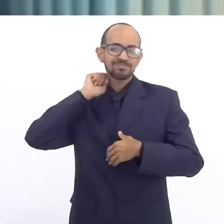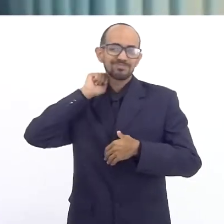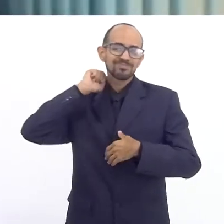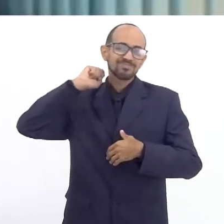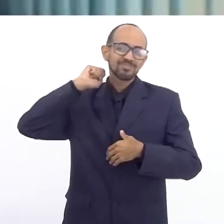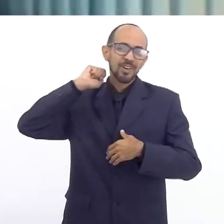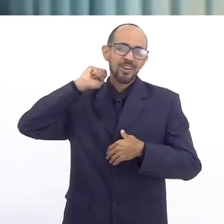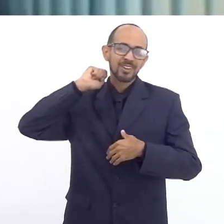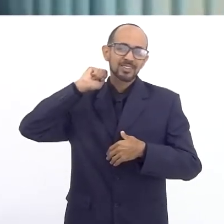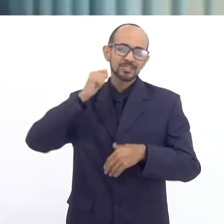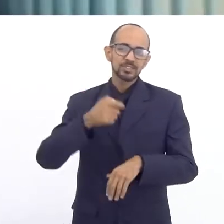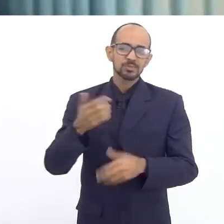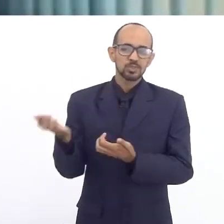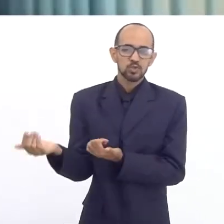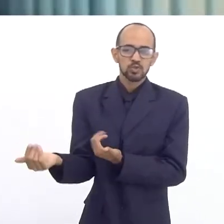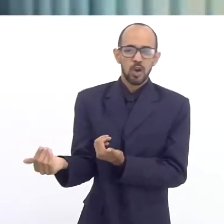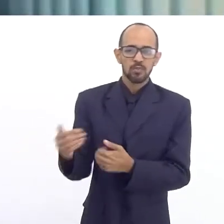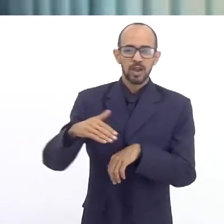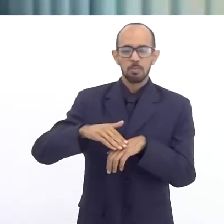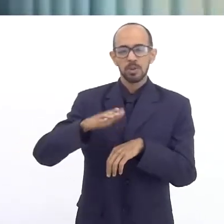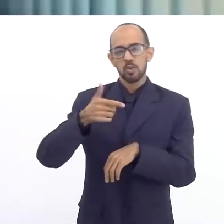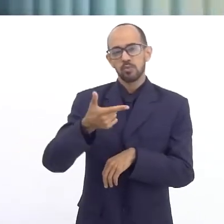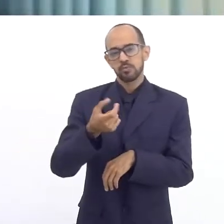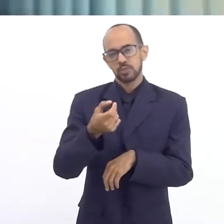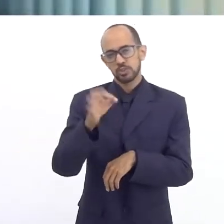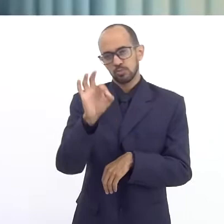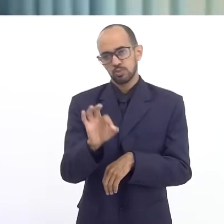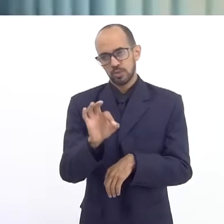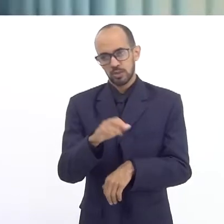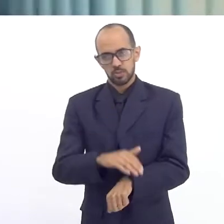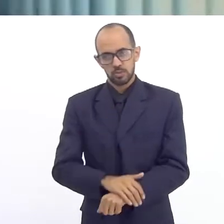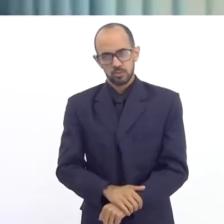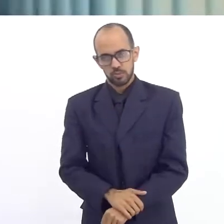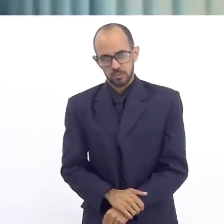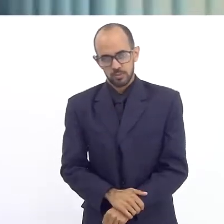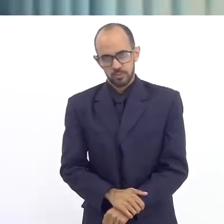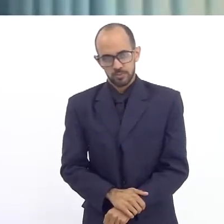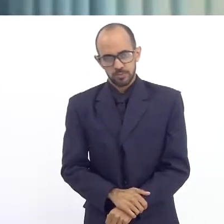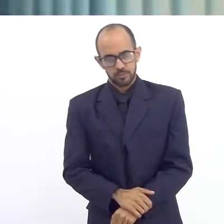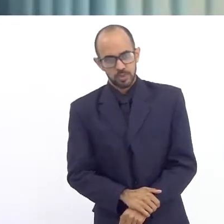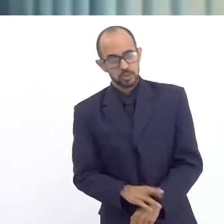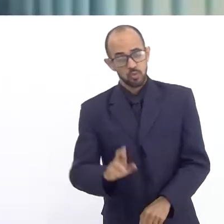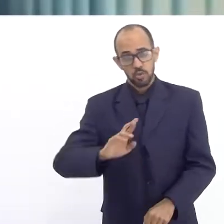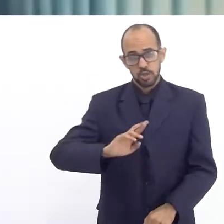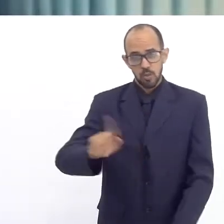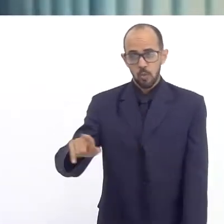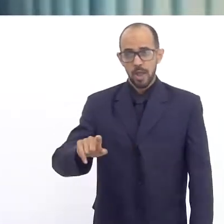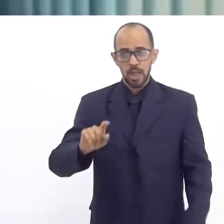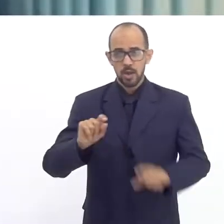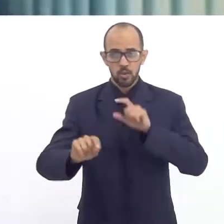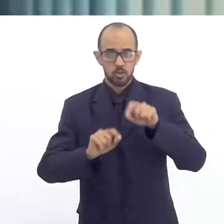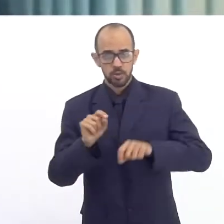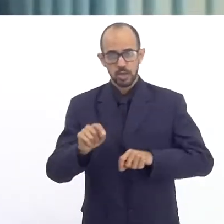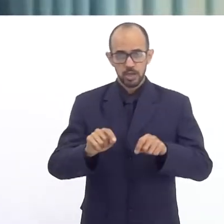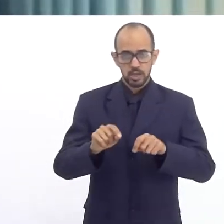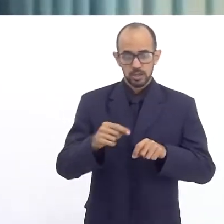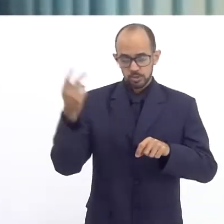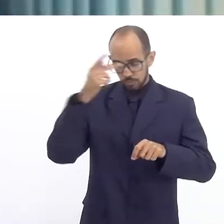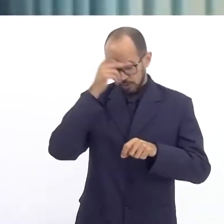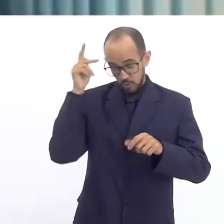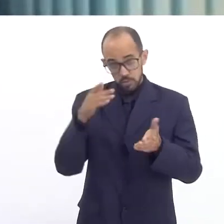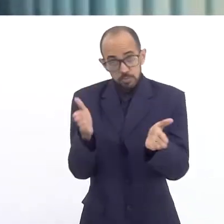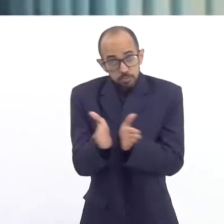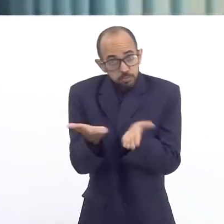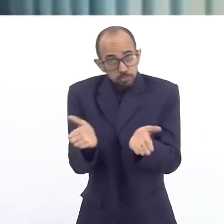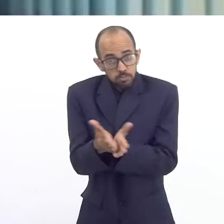jovens aumentou em mais de 20%. Uma loucura. E não isso. Exatamente, não é de pessoas de classe D